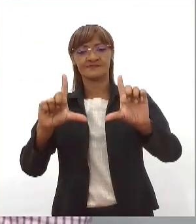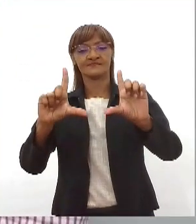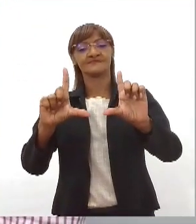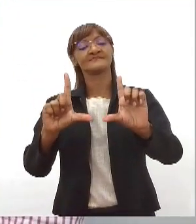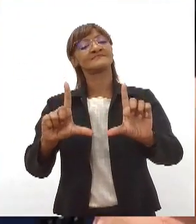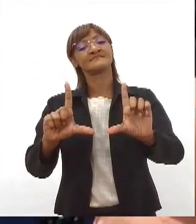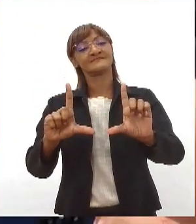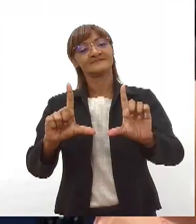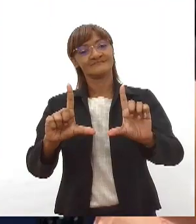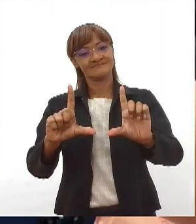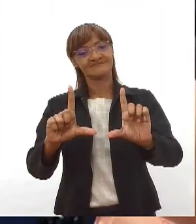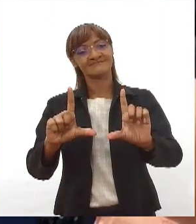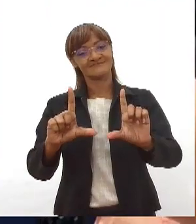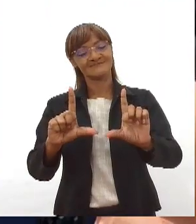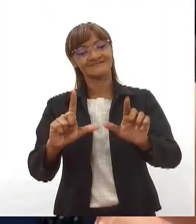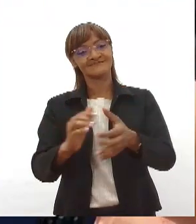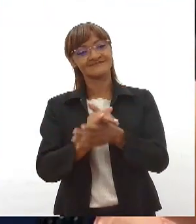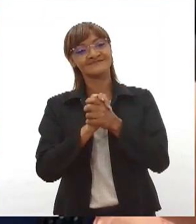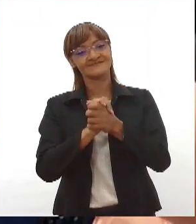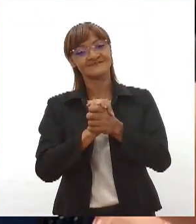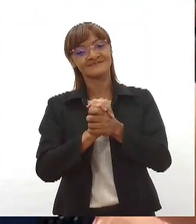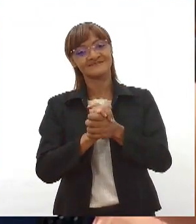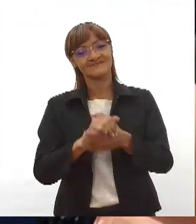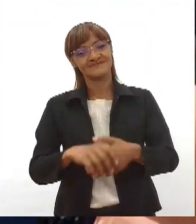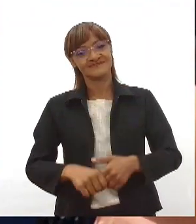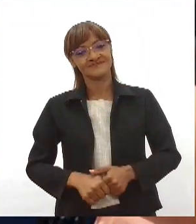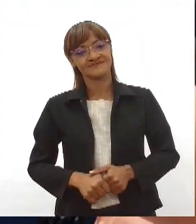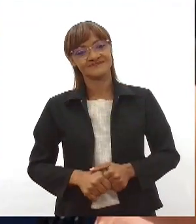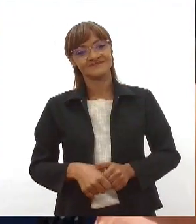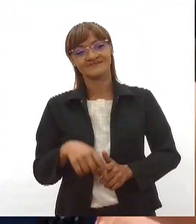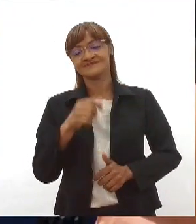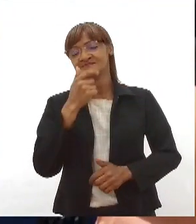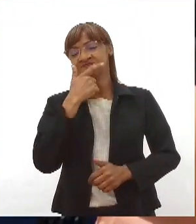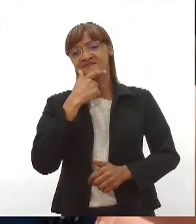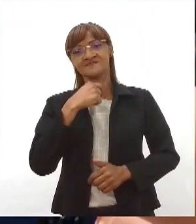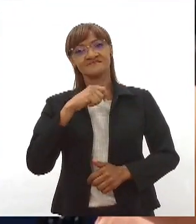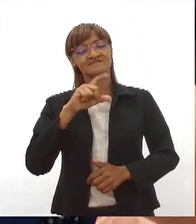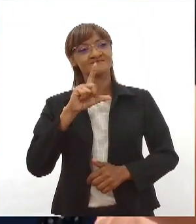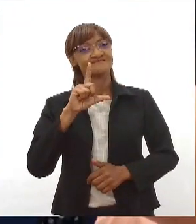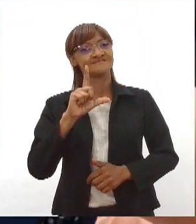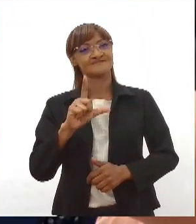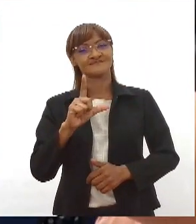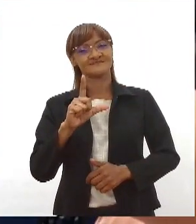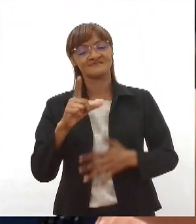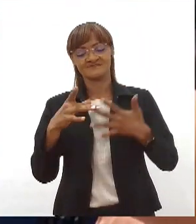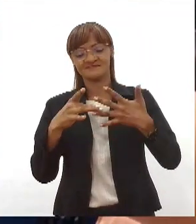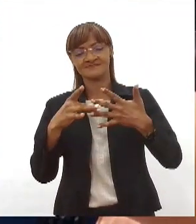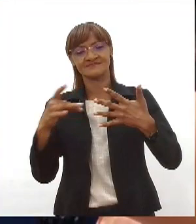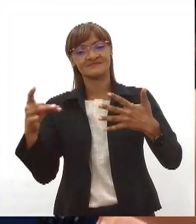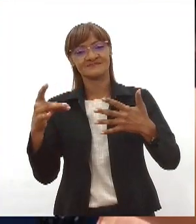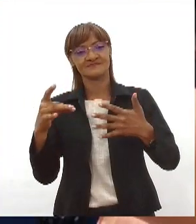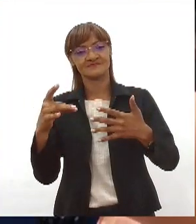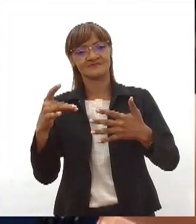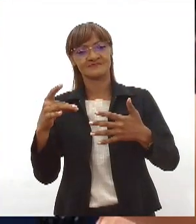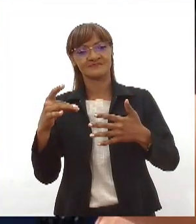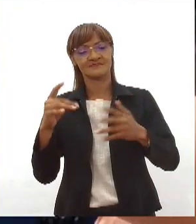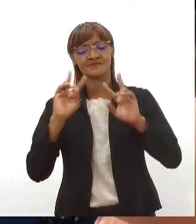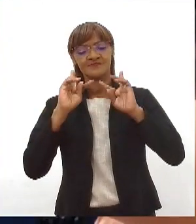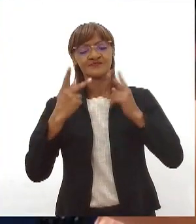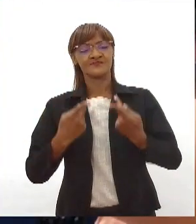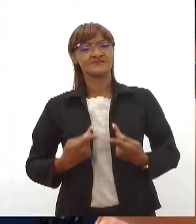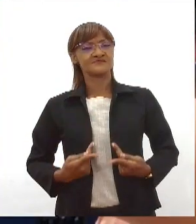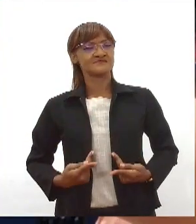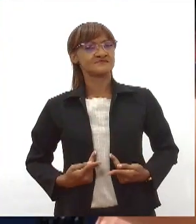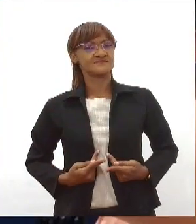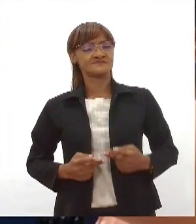comemorativa Luciana diferenciado é um ser humano extraordinário e que teve